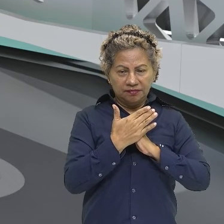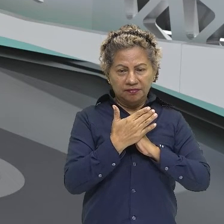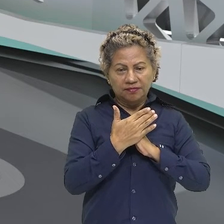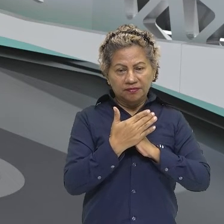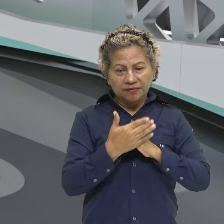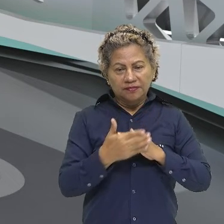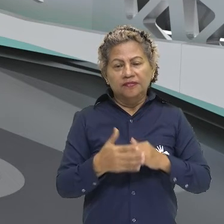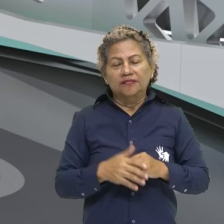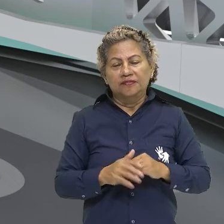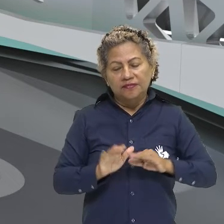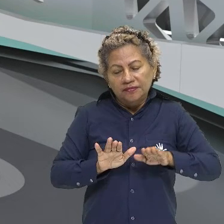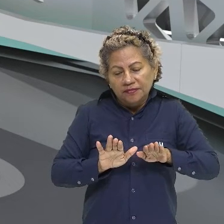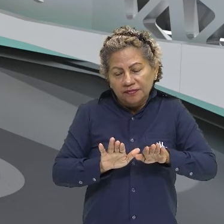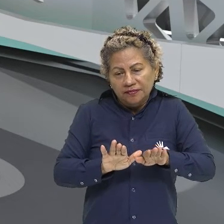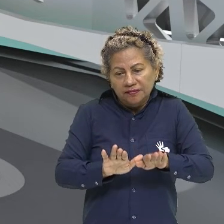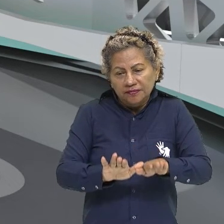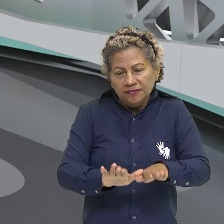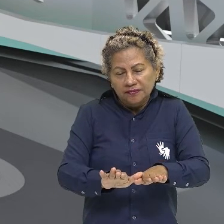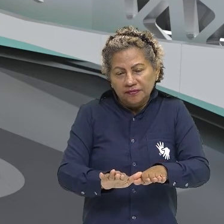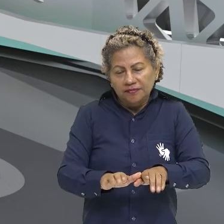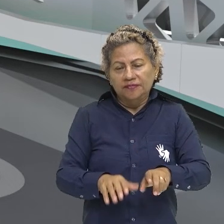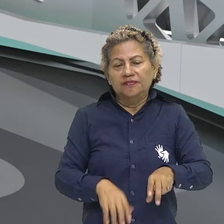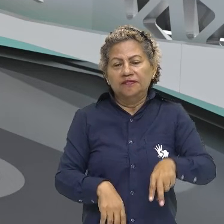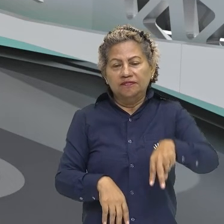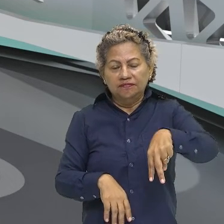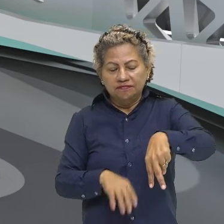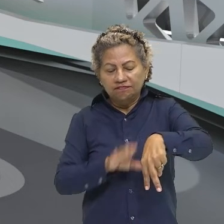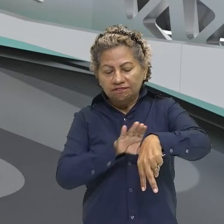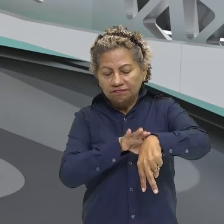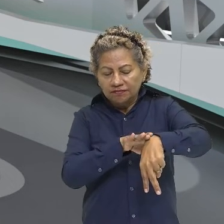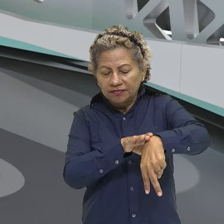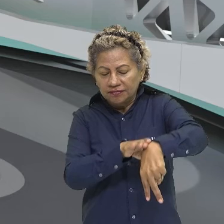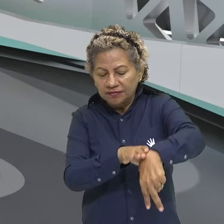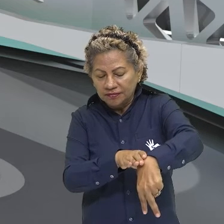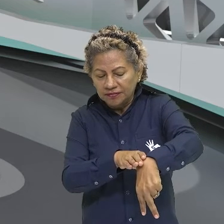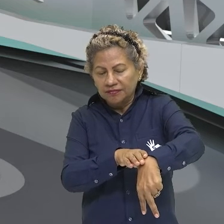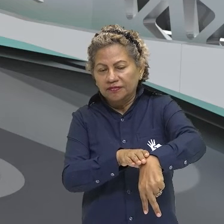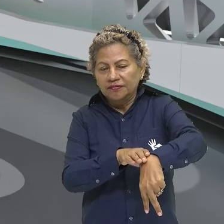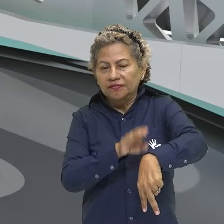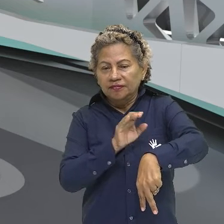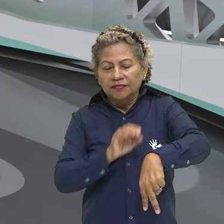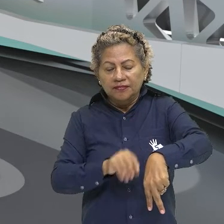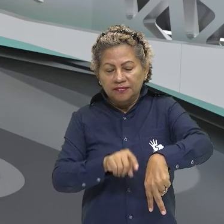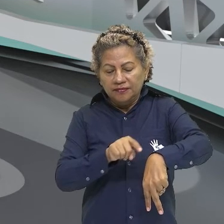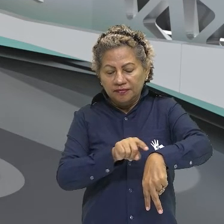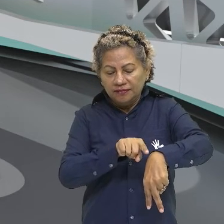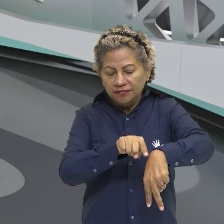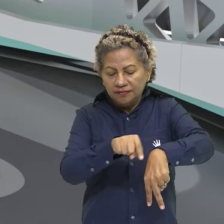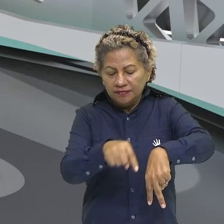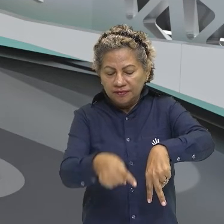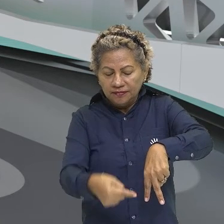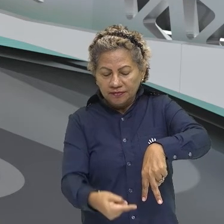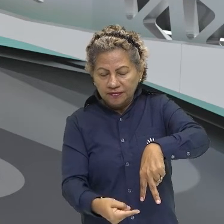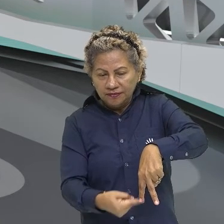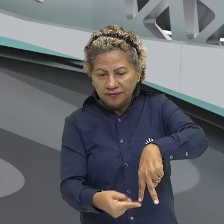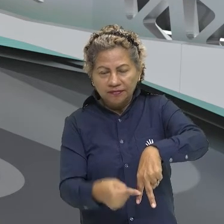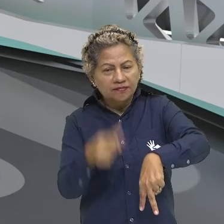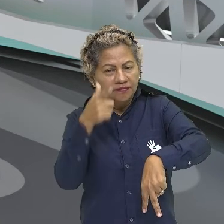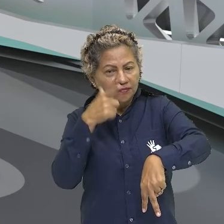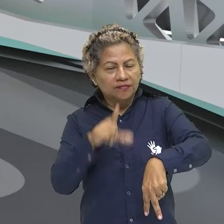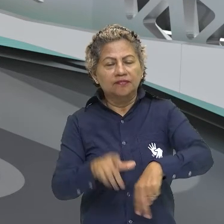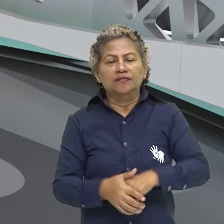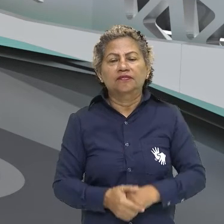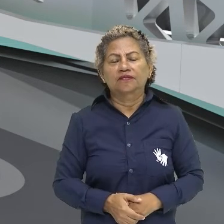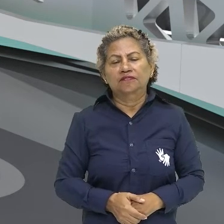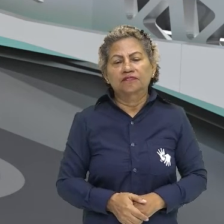pé e uma pessoa tenta empurrar a sua costa para baixo, auxiliando mais ainda, né, nesse esforço de flexibilidade.